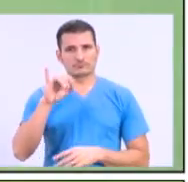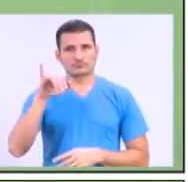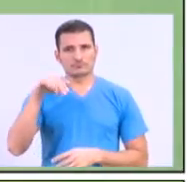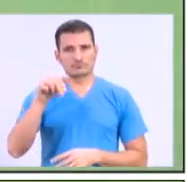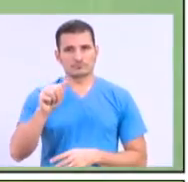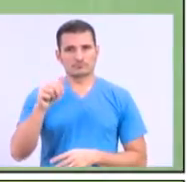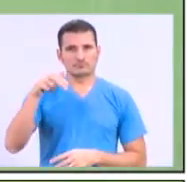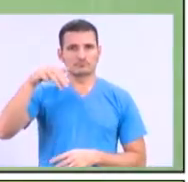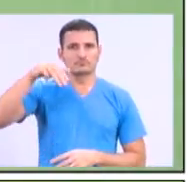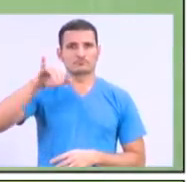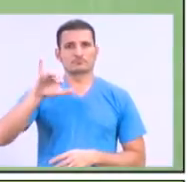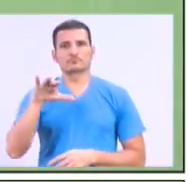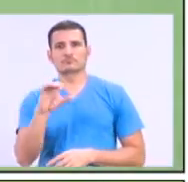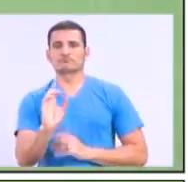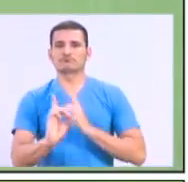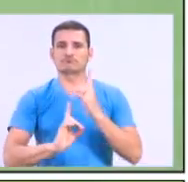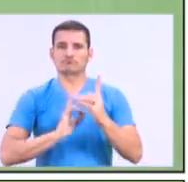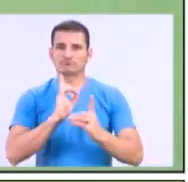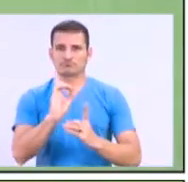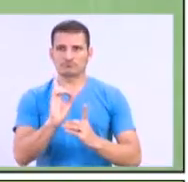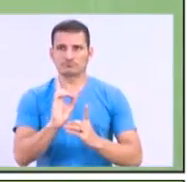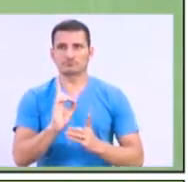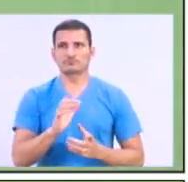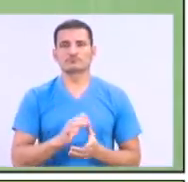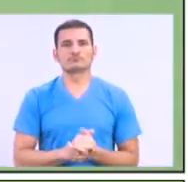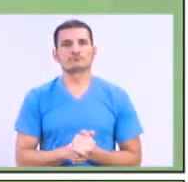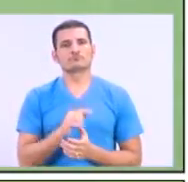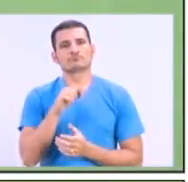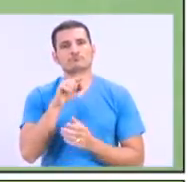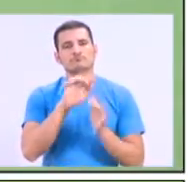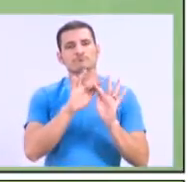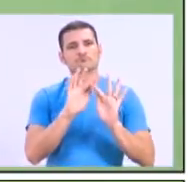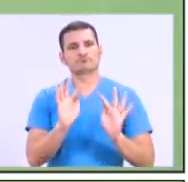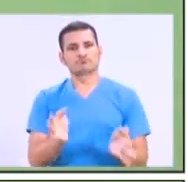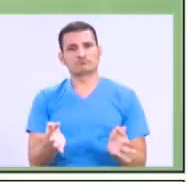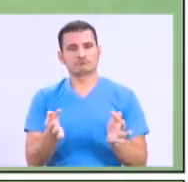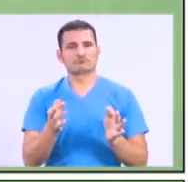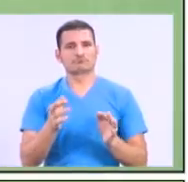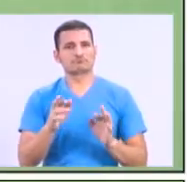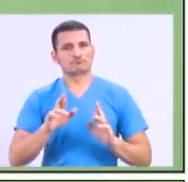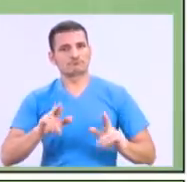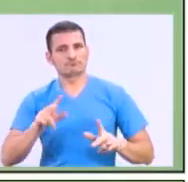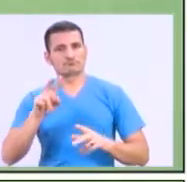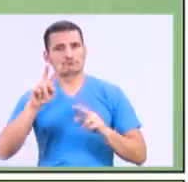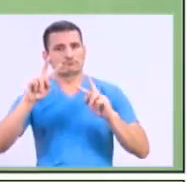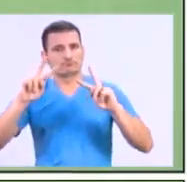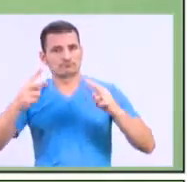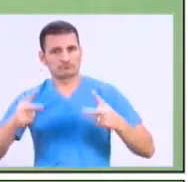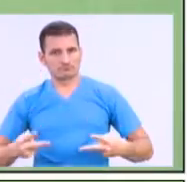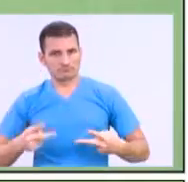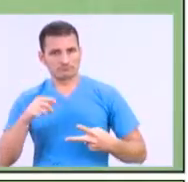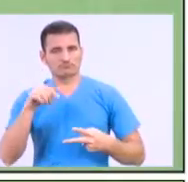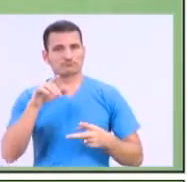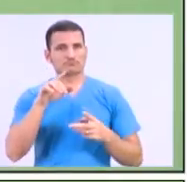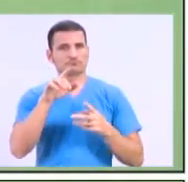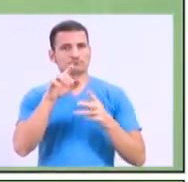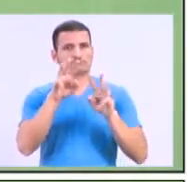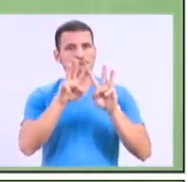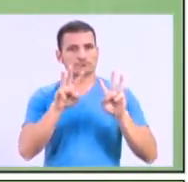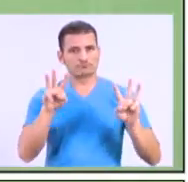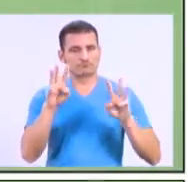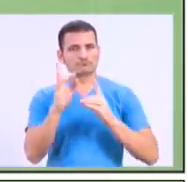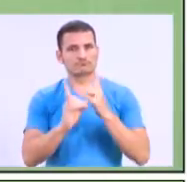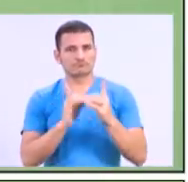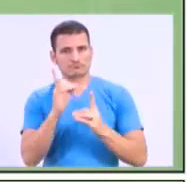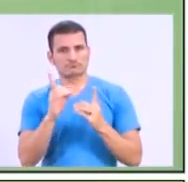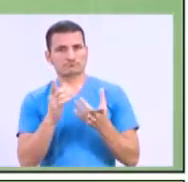que diferencia o PHP de um simples HTML é essa palavrinha-chave, sites dinâmicos, né, que são